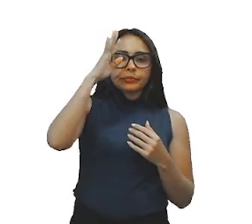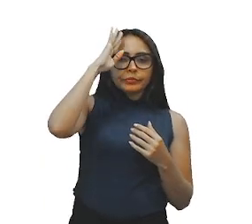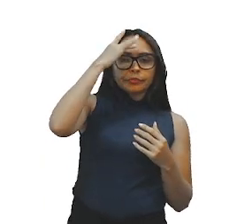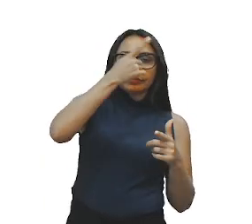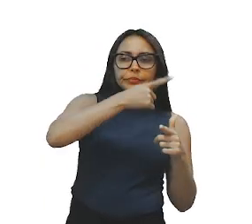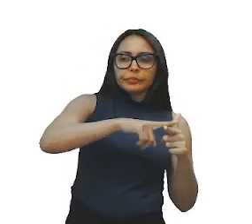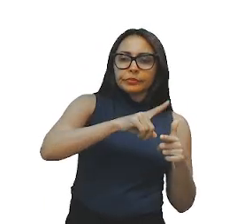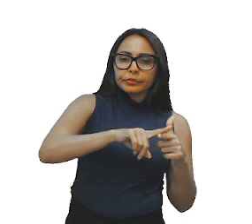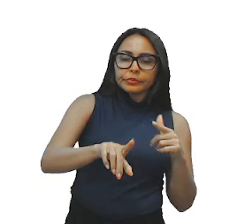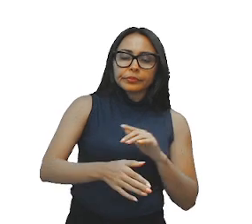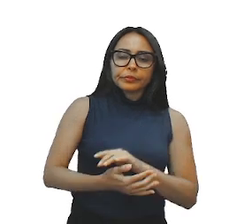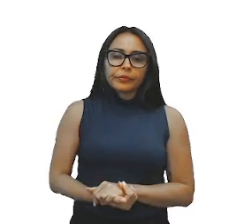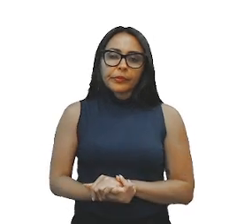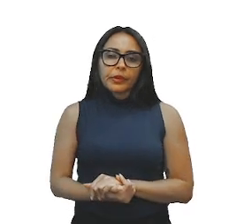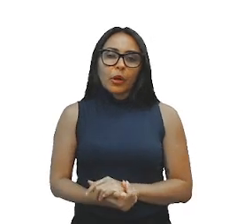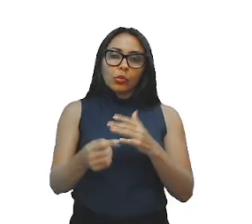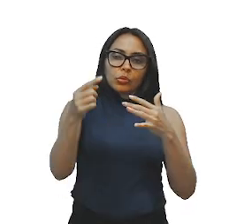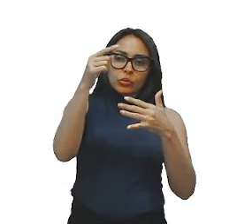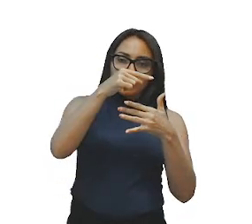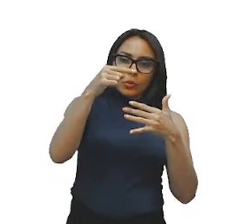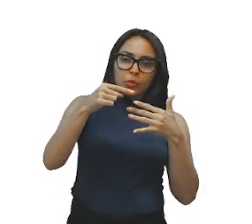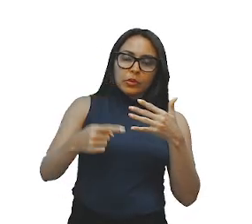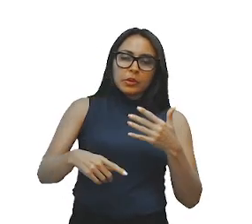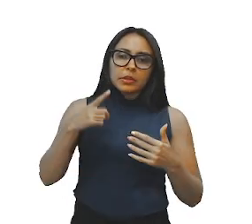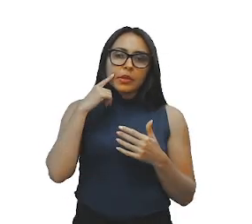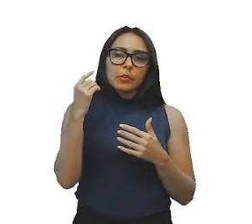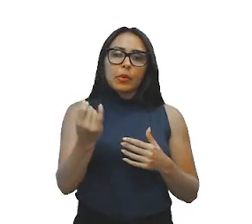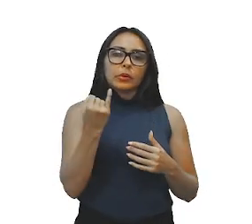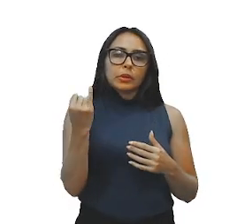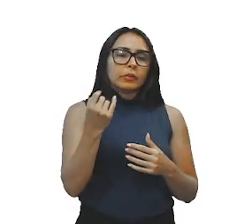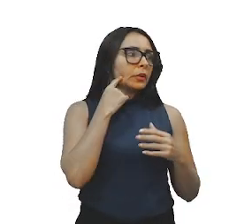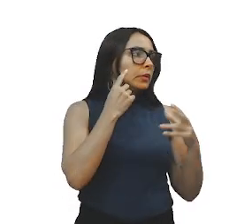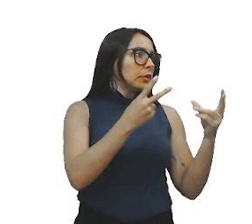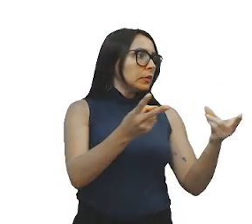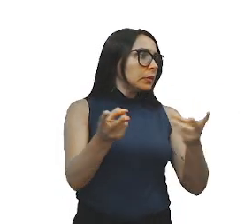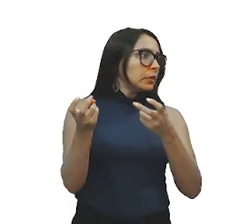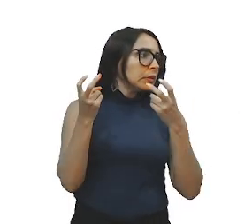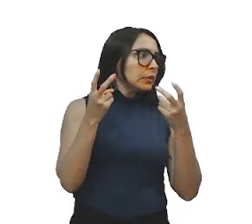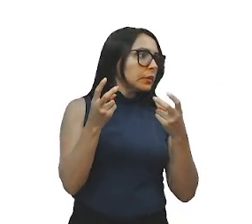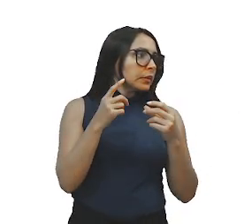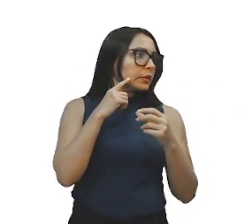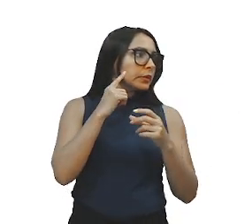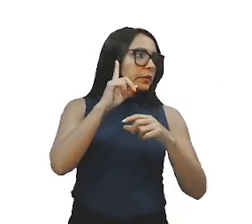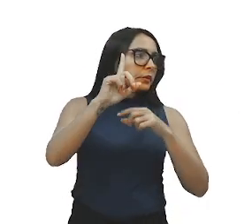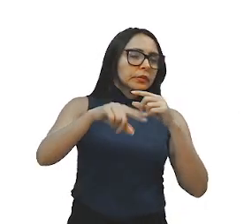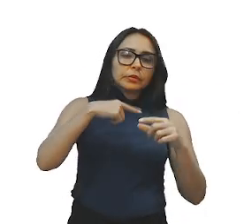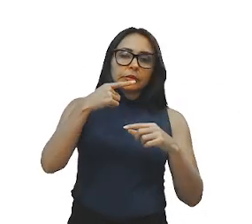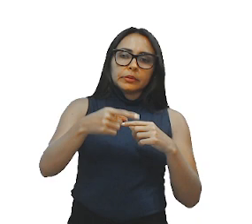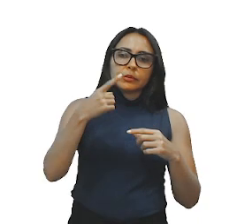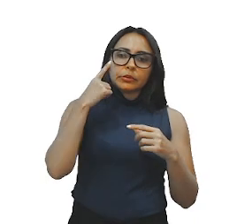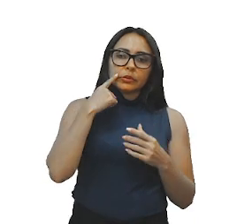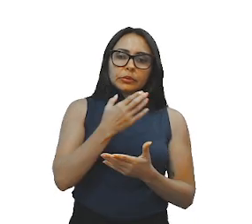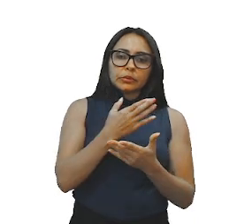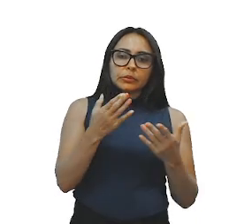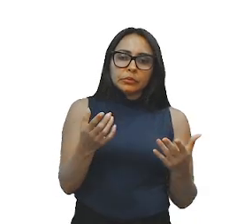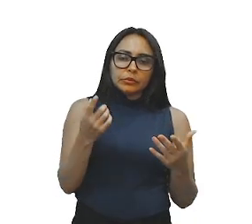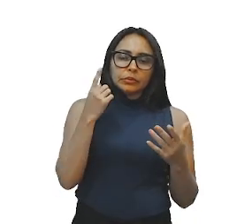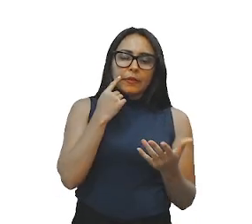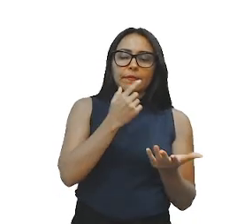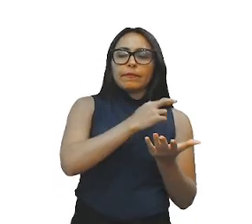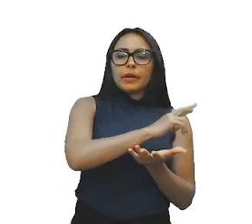pontos importantes. Você precisa identificar o problema. Depois, determinar as variáveis que serão